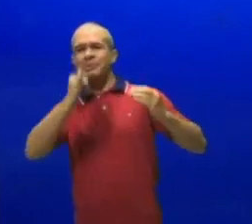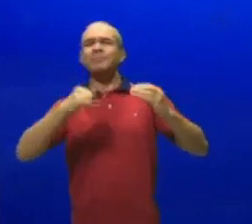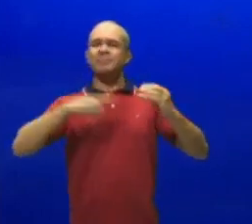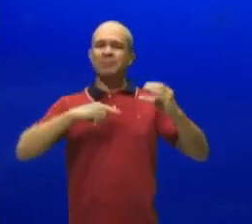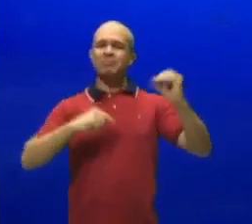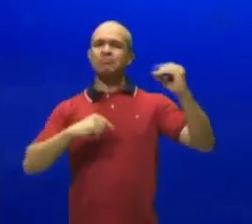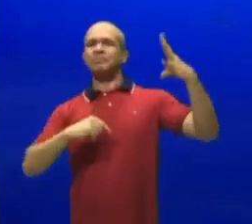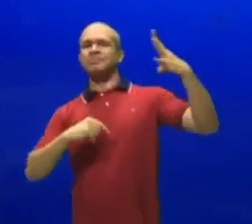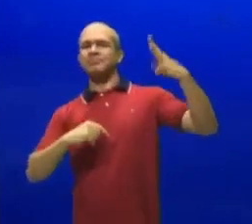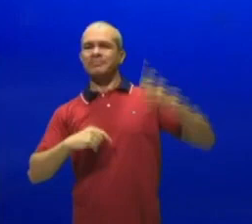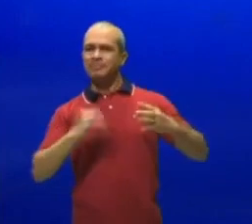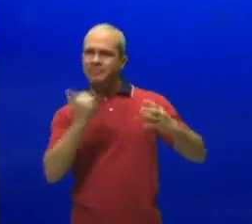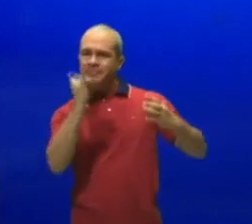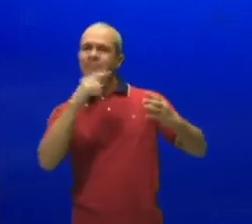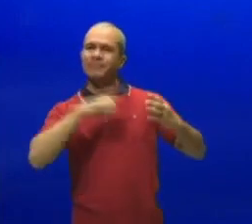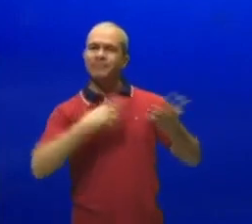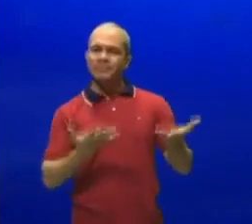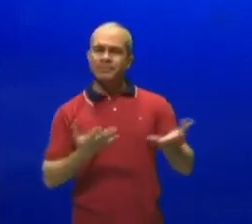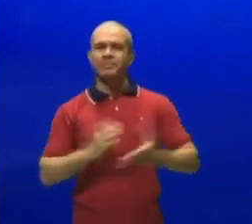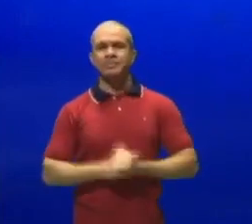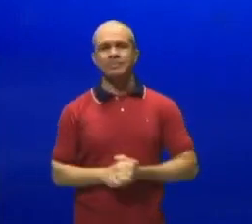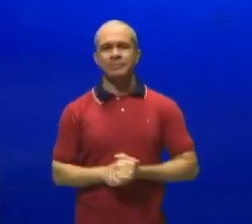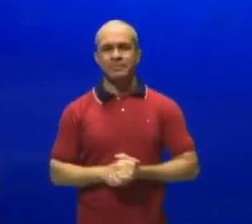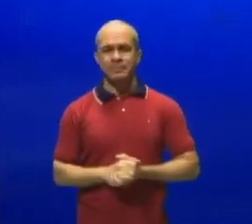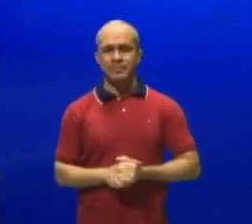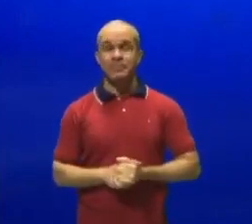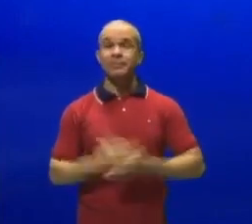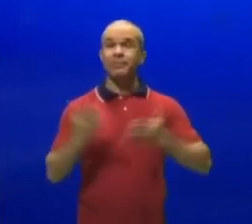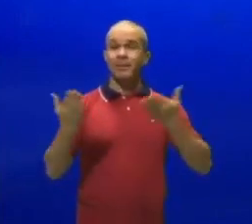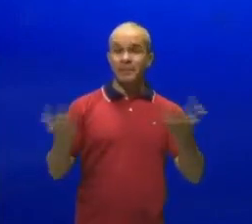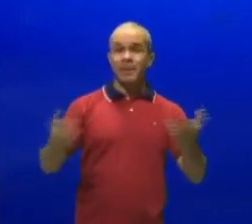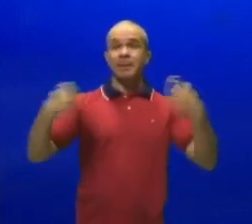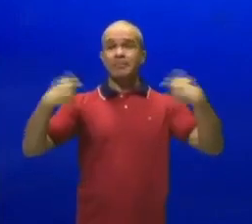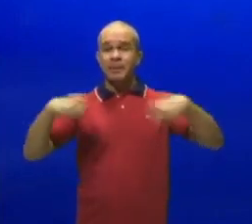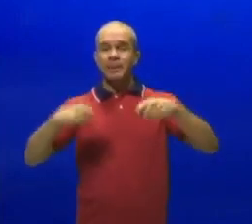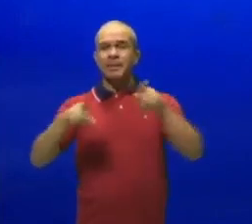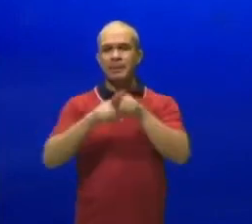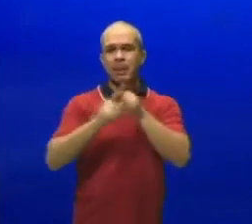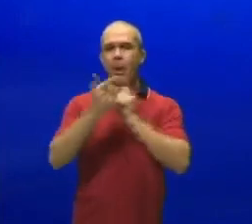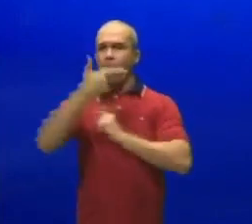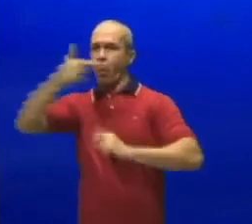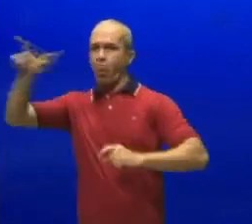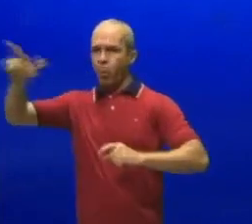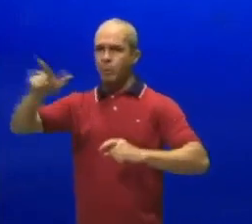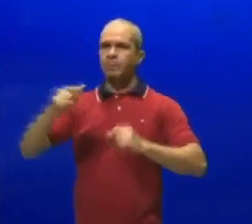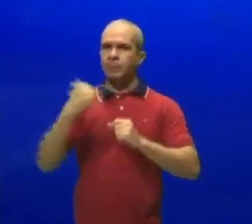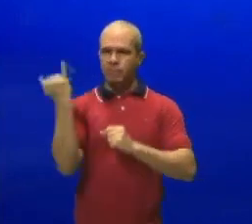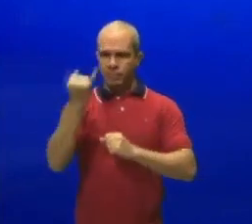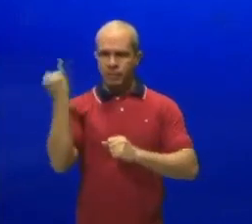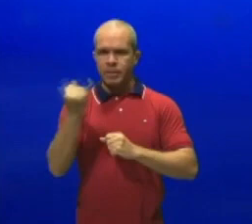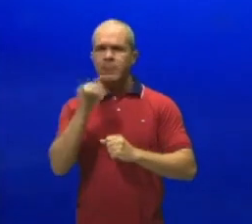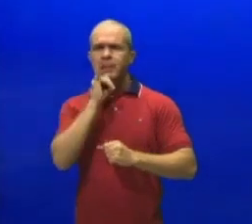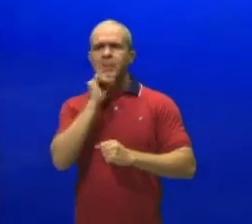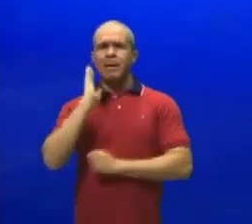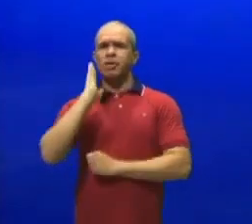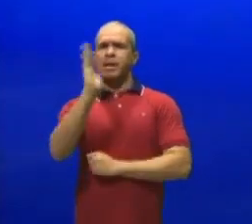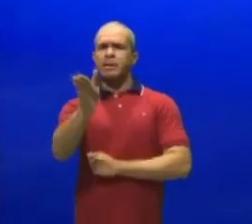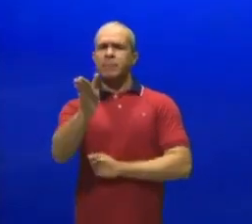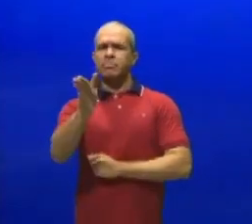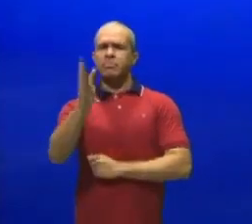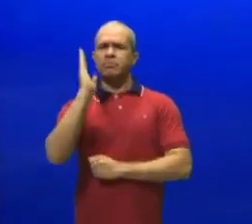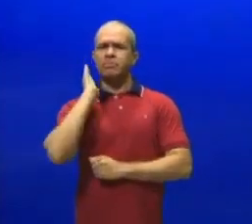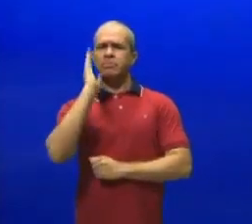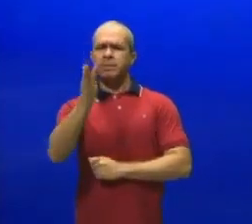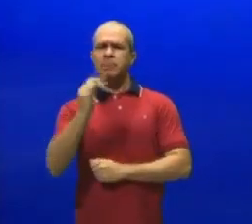ela aí, beleza? Então, olha só, pessoal, a gente tem que analisar um outro fator, que é justamente o sentido dessa corrente